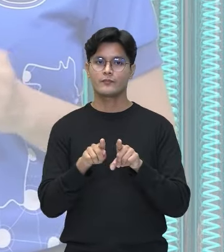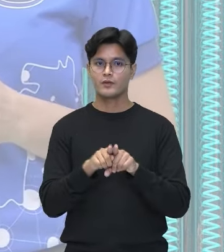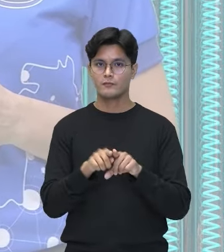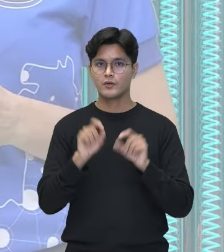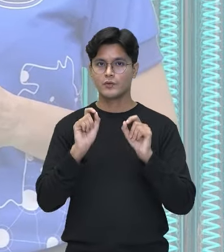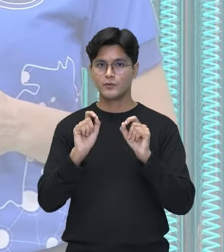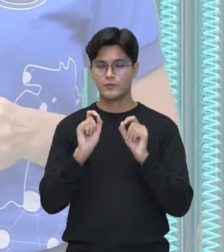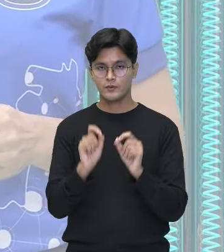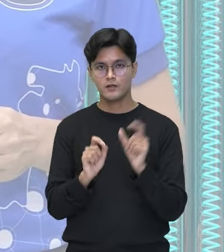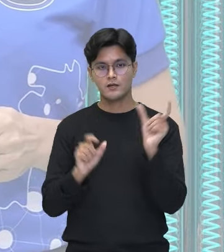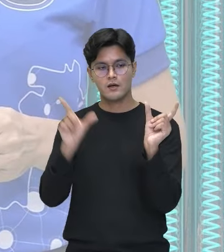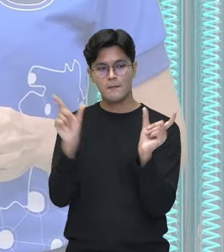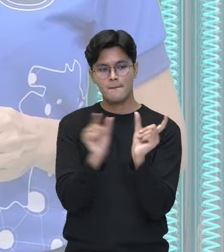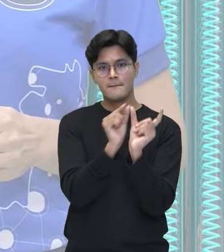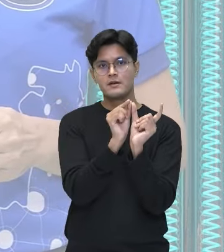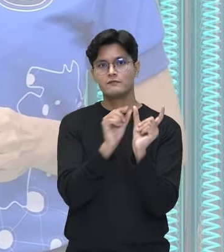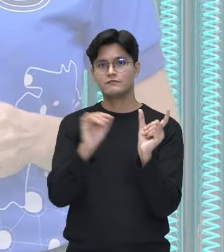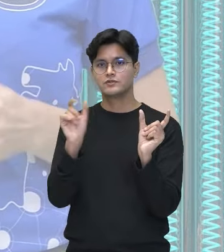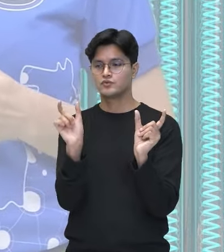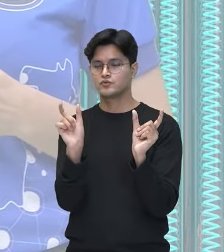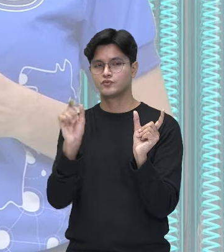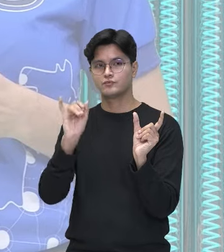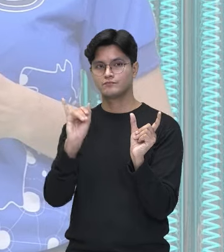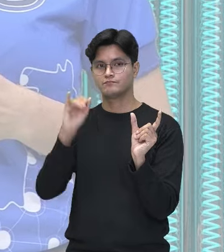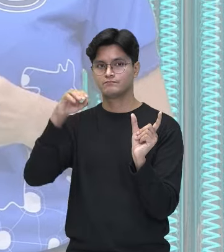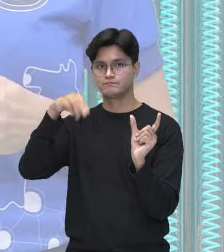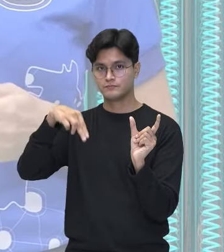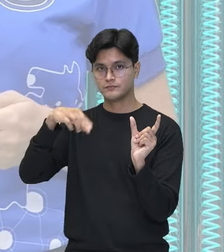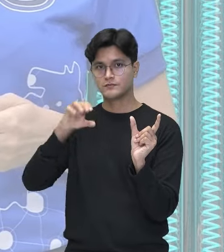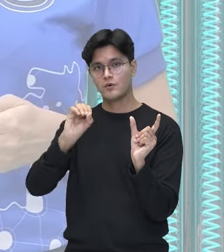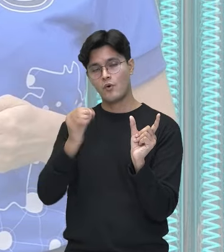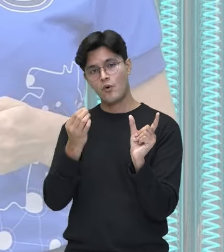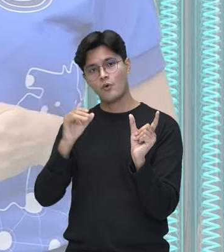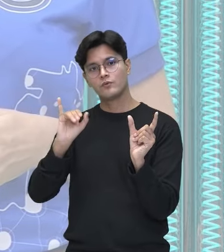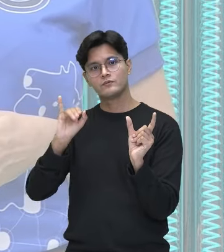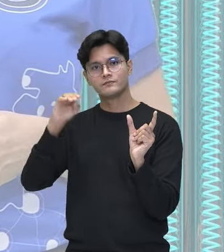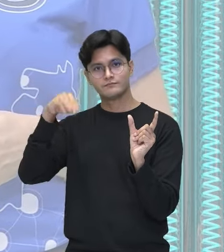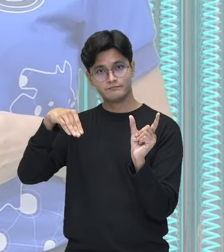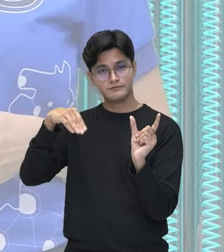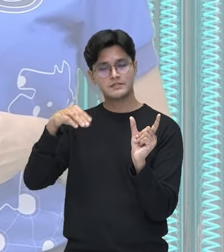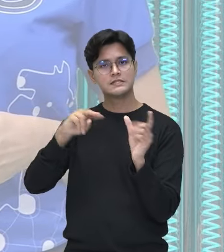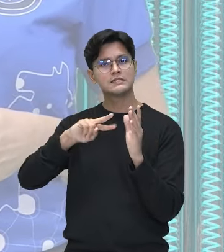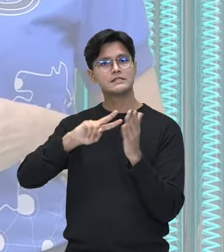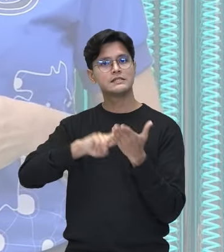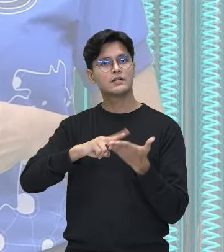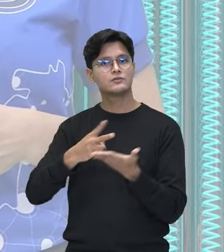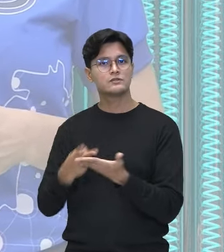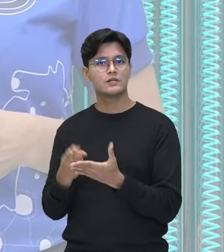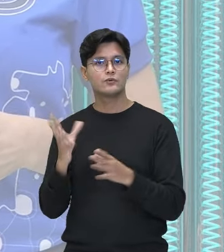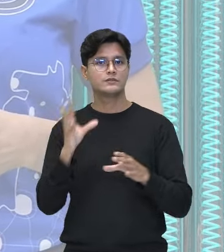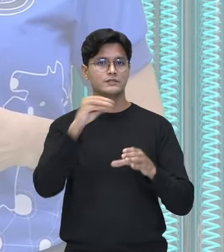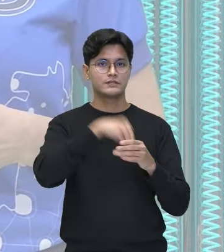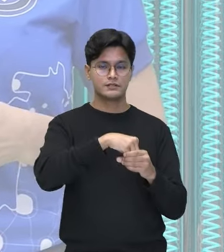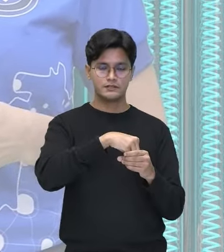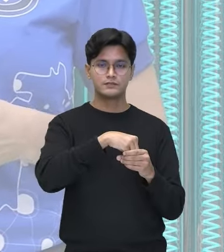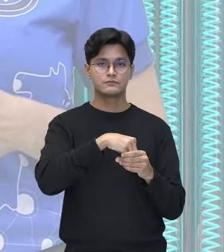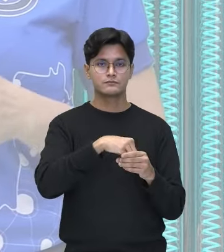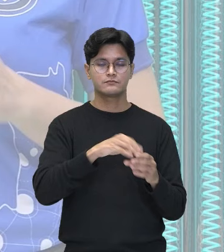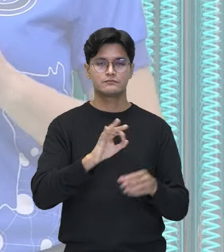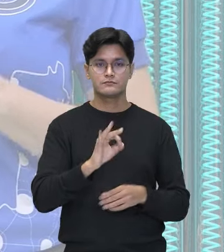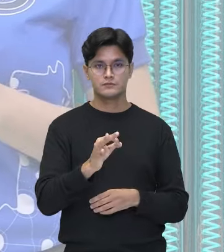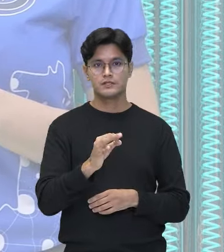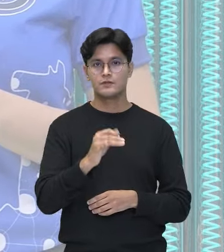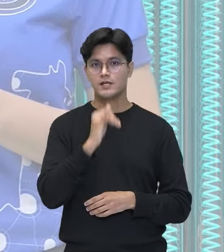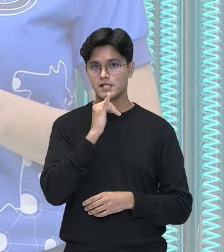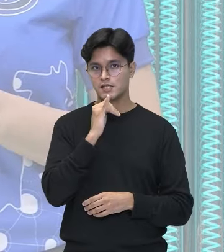e in significa dentro ou para dentro. Por exemplo, a palavra immigrate, que é imigrar, né? Você